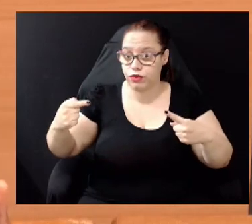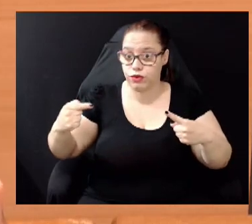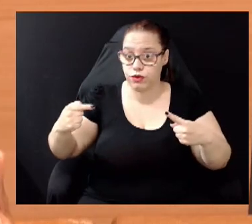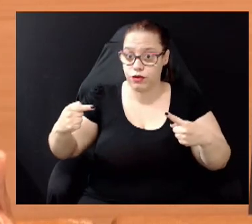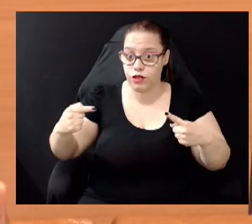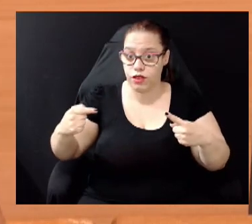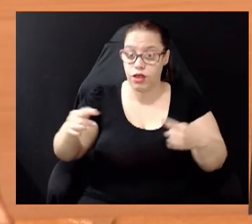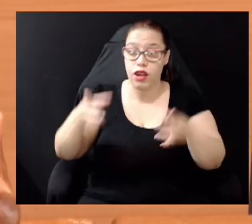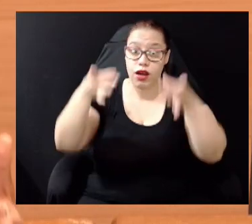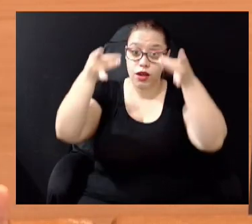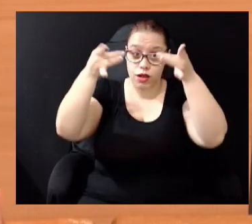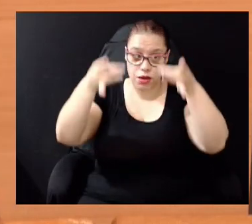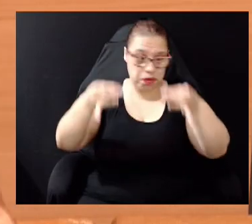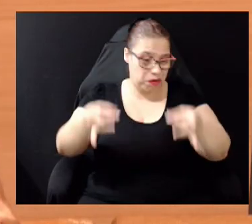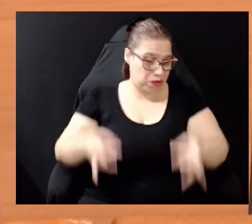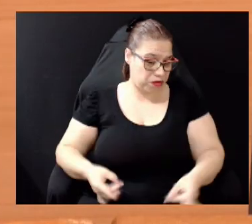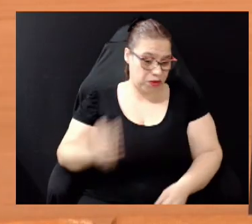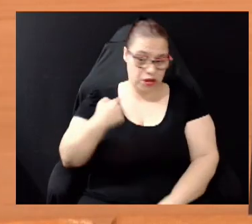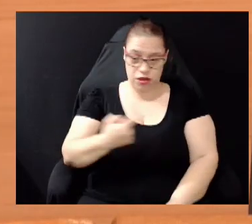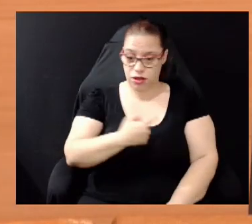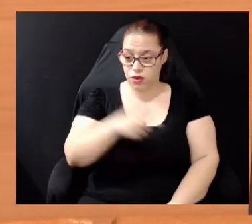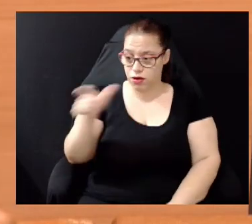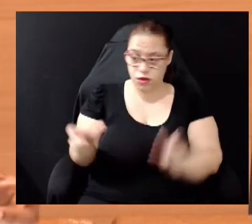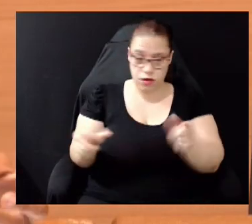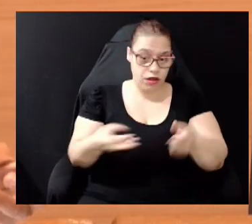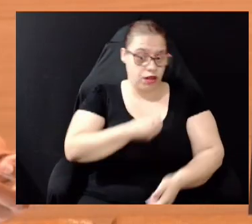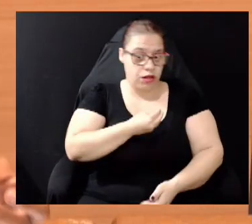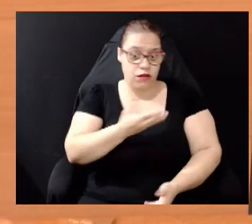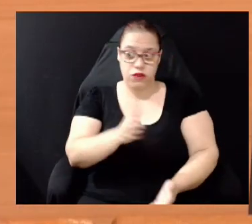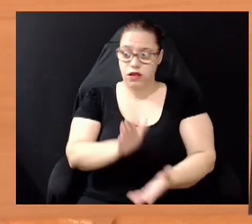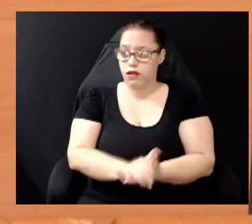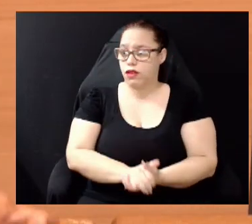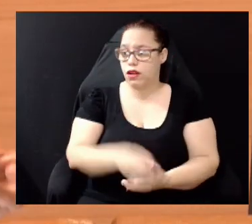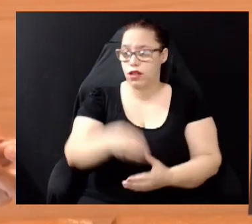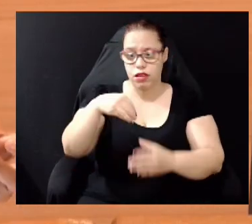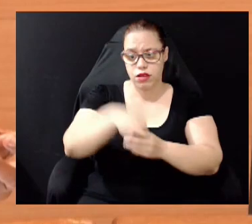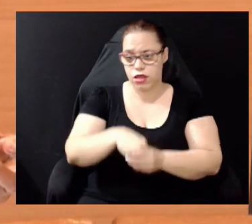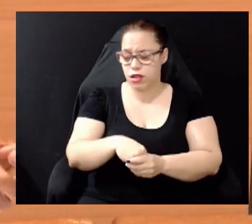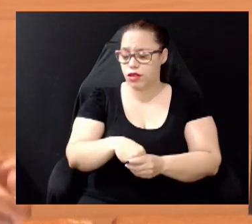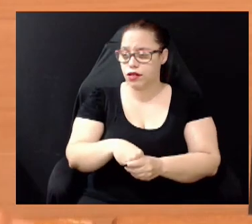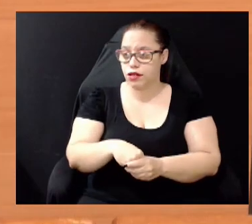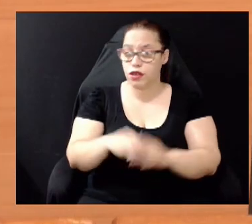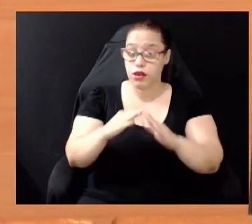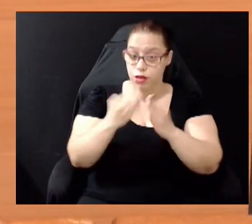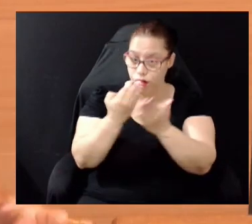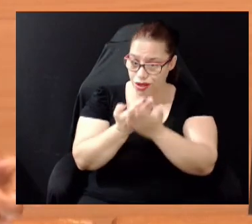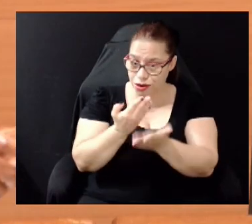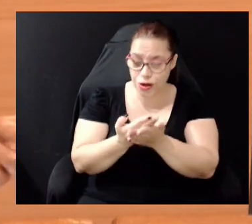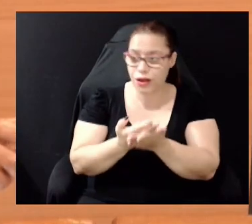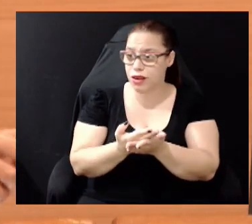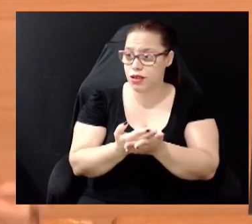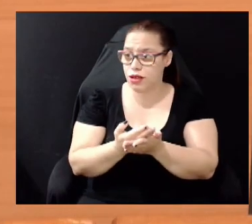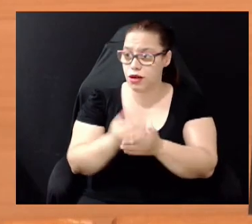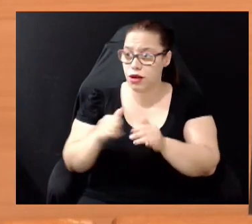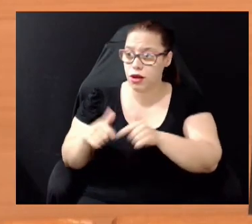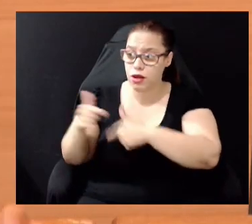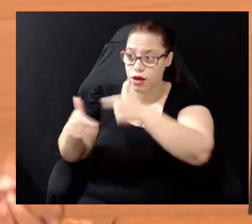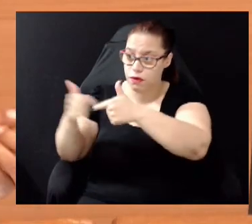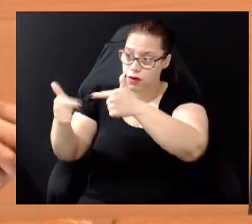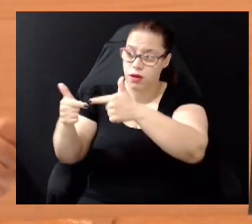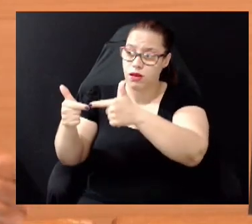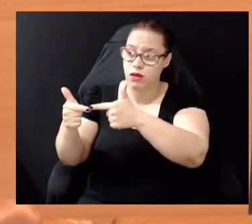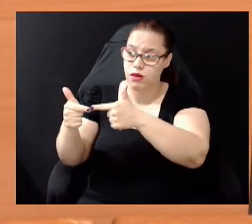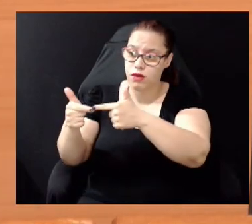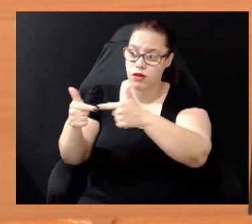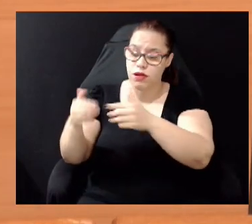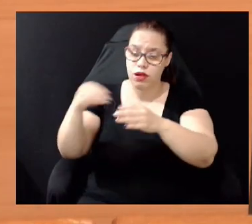especificidades que cada uma de nós passa dentro da escola, do mercado de trabalho, dentro de